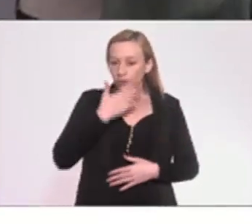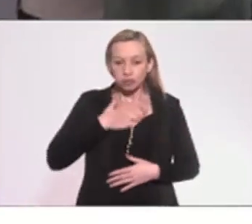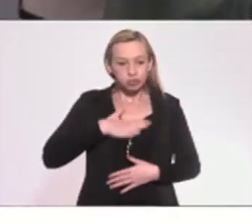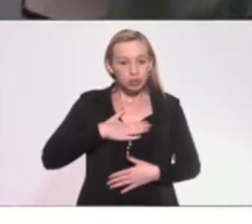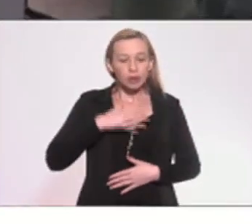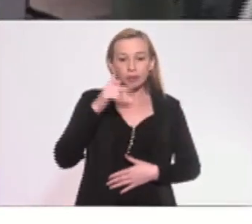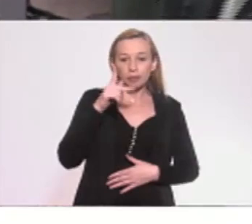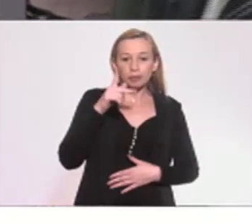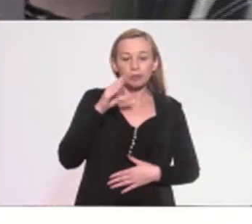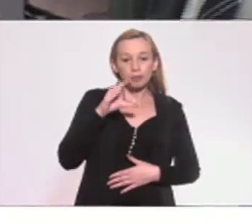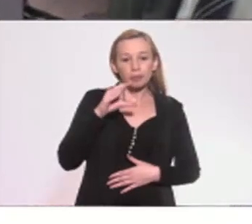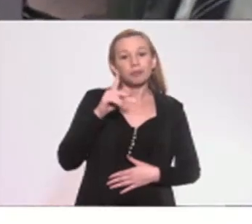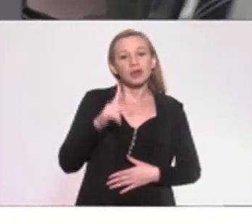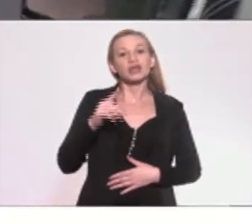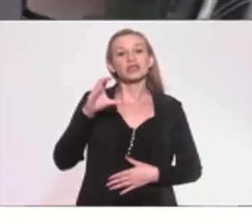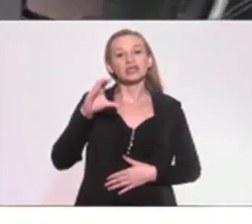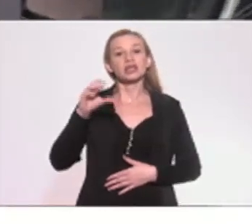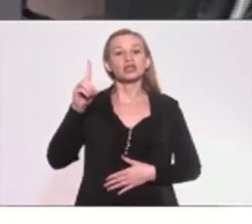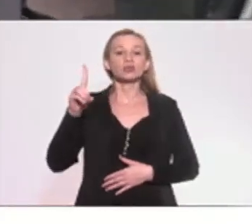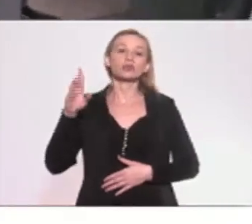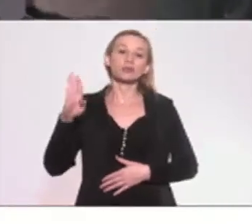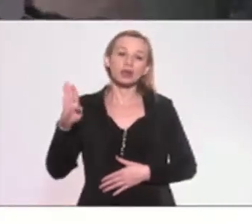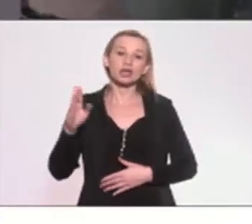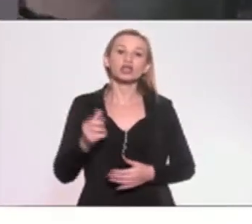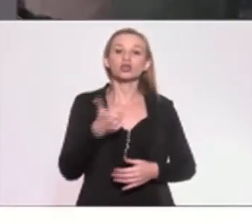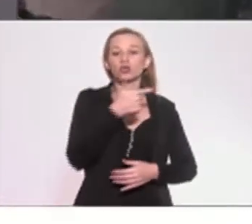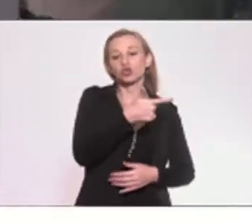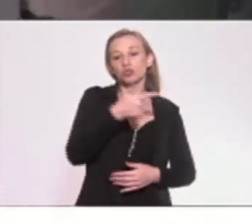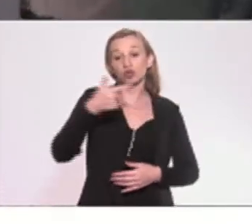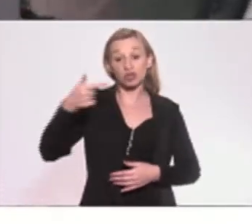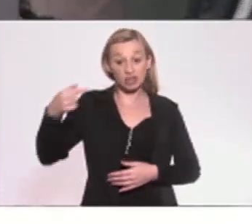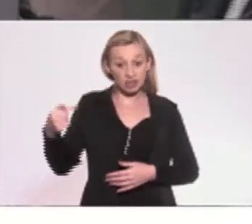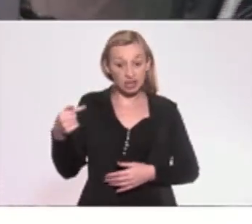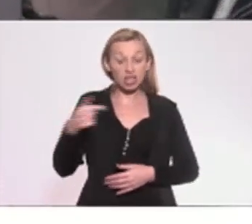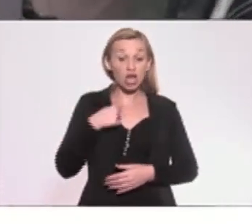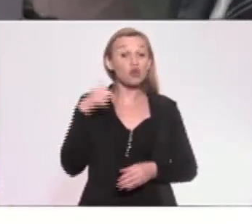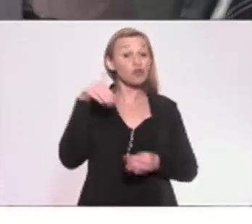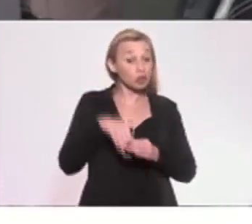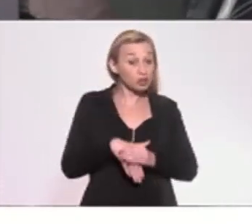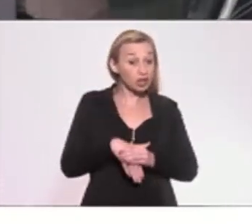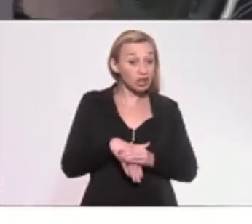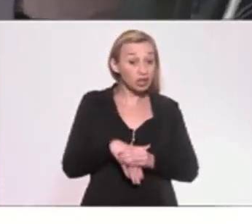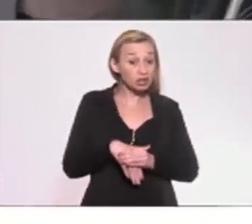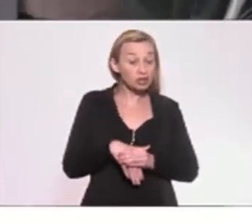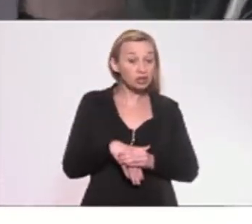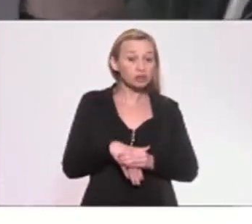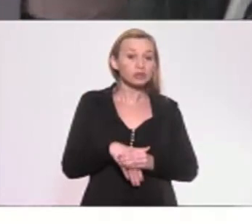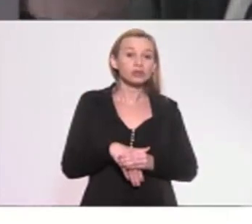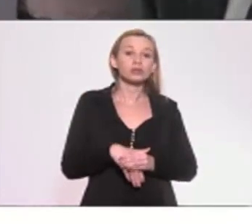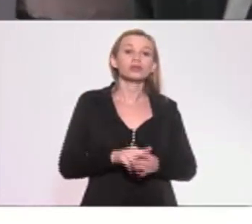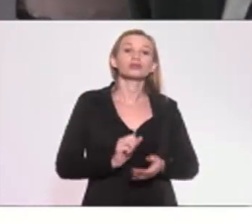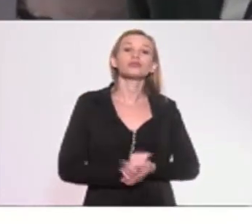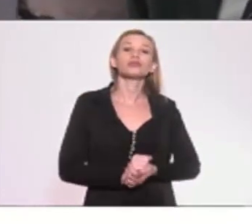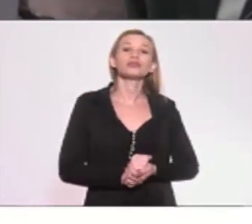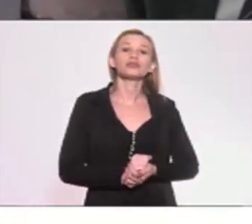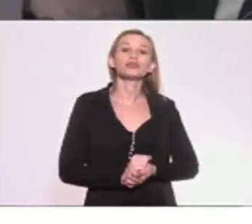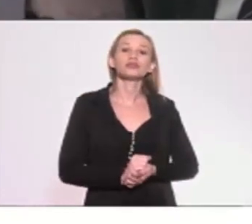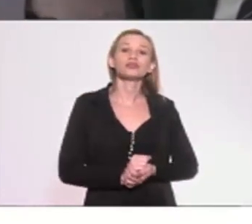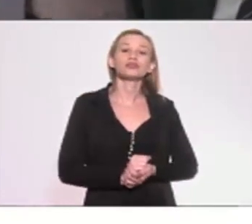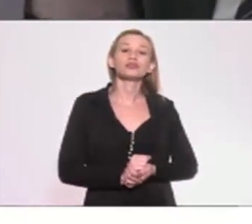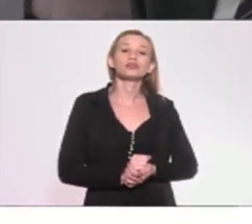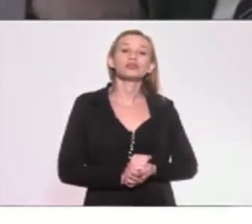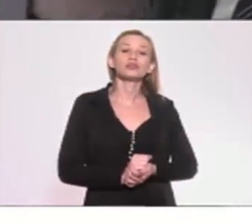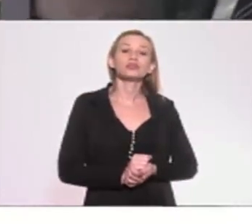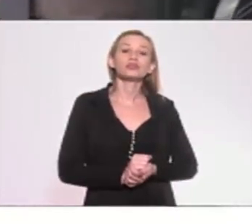PCdoB, porque em 2017 eu votei pela manutenção